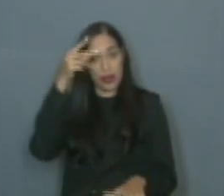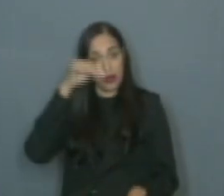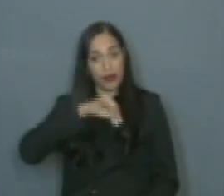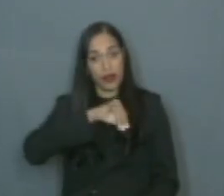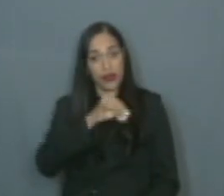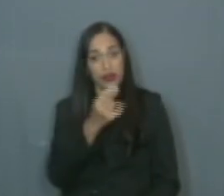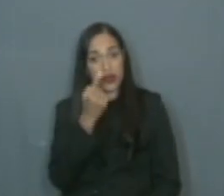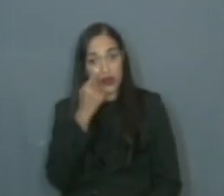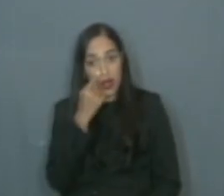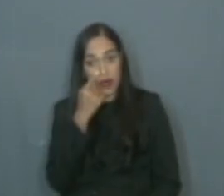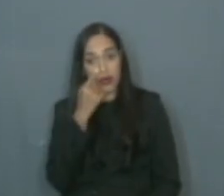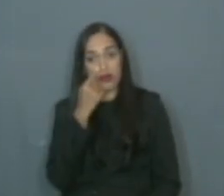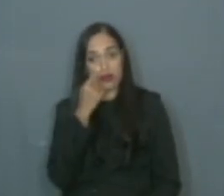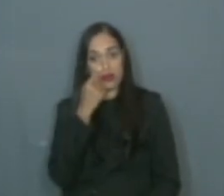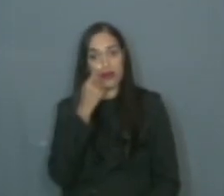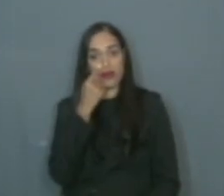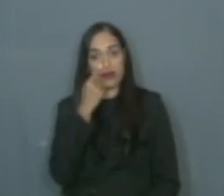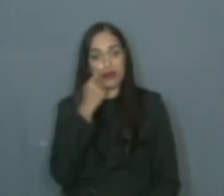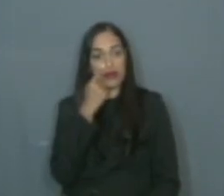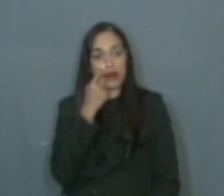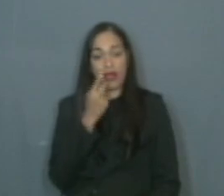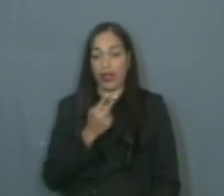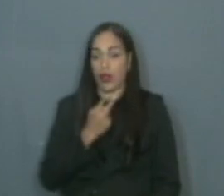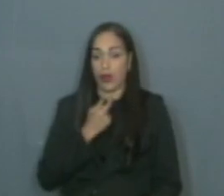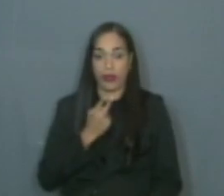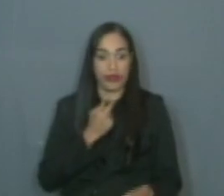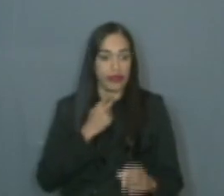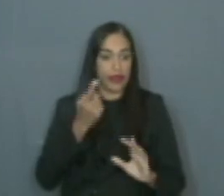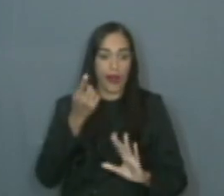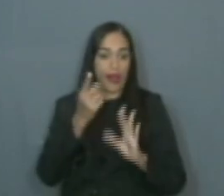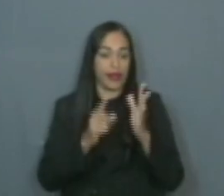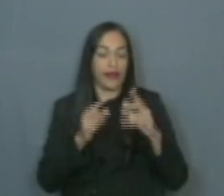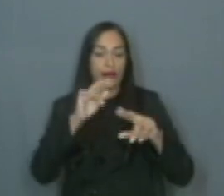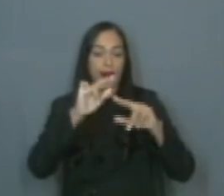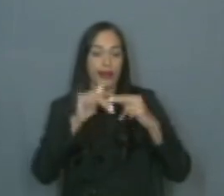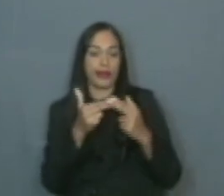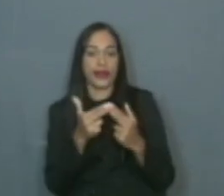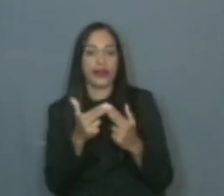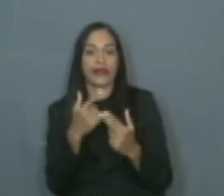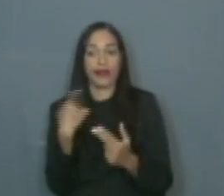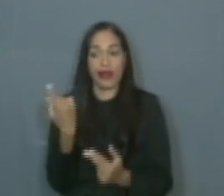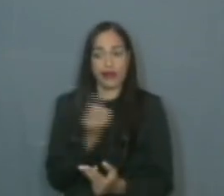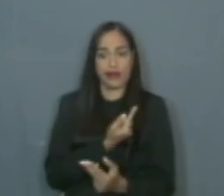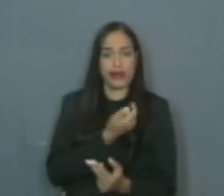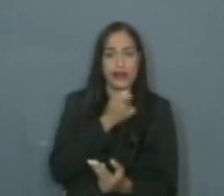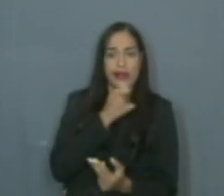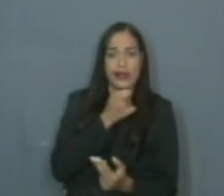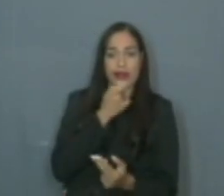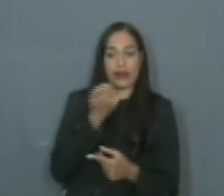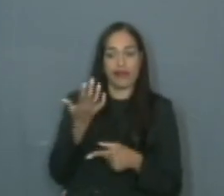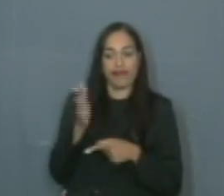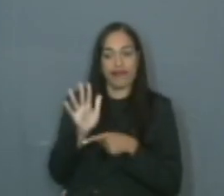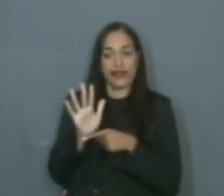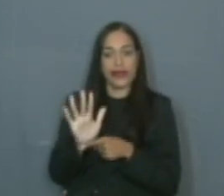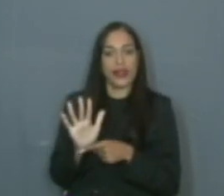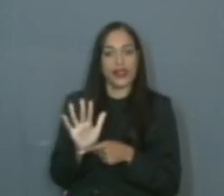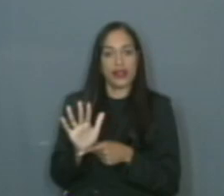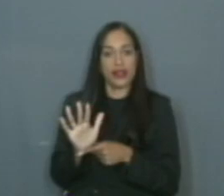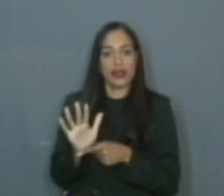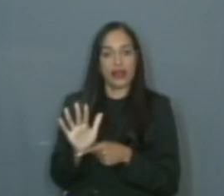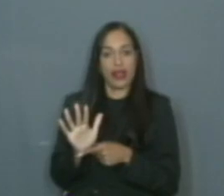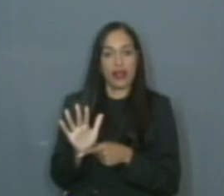Campos, quando não poderíamos fazer o Carnaval, por conta que a gente ainda apresentava aquela